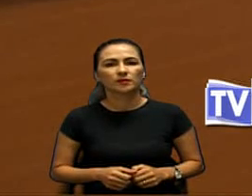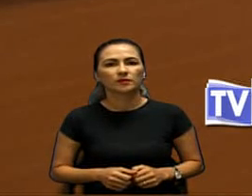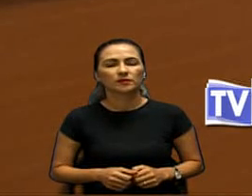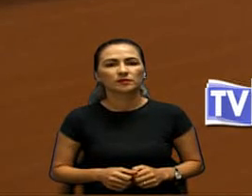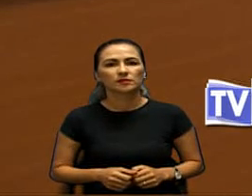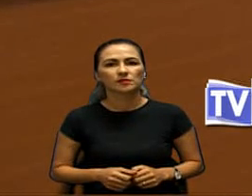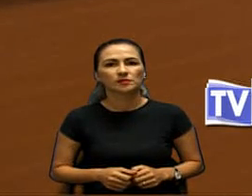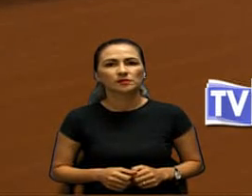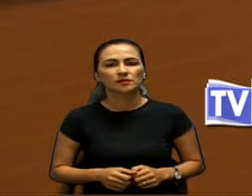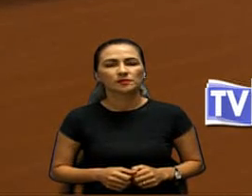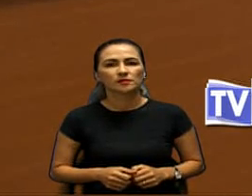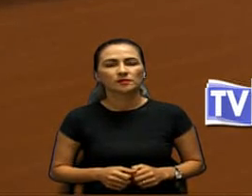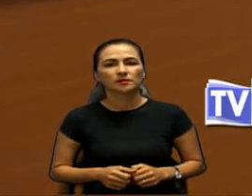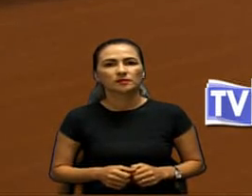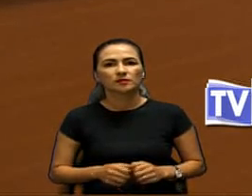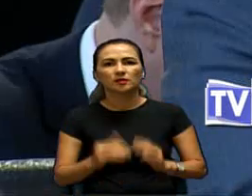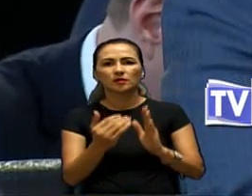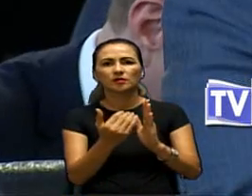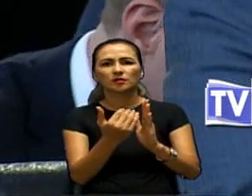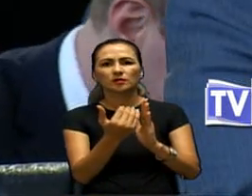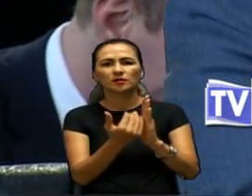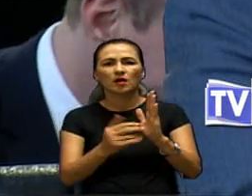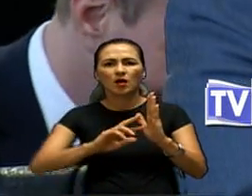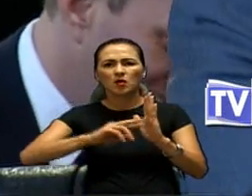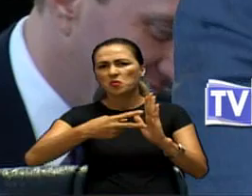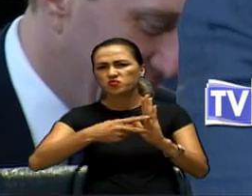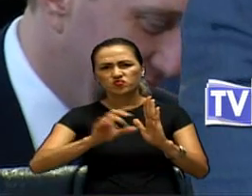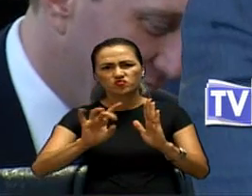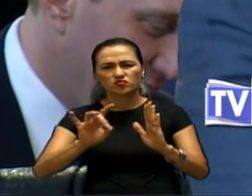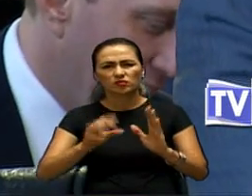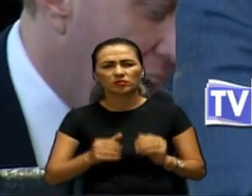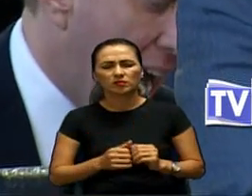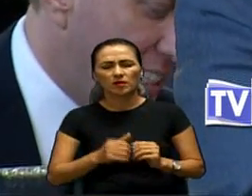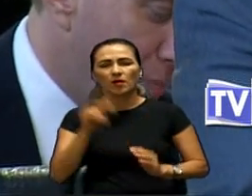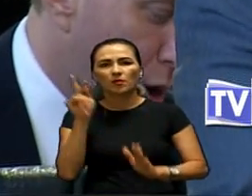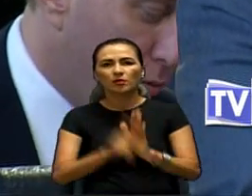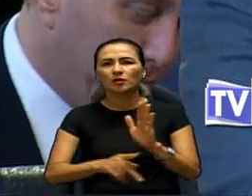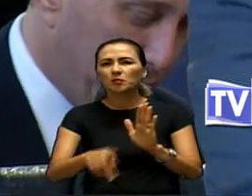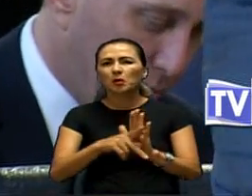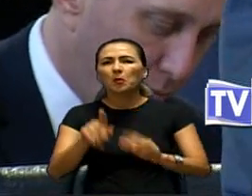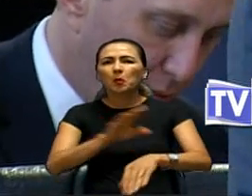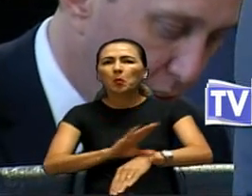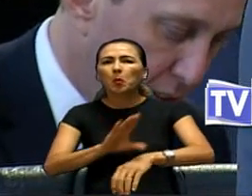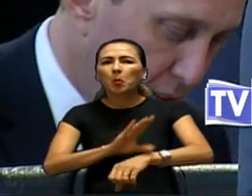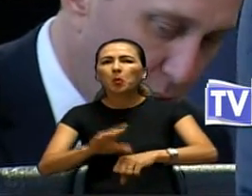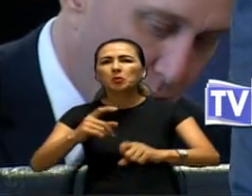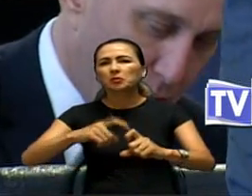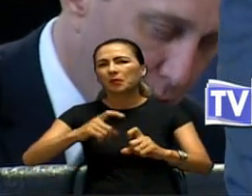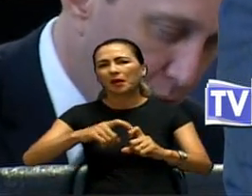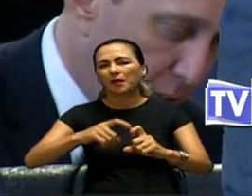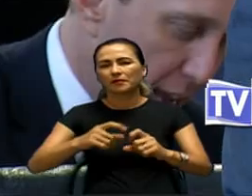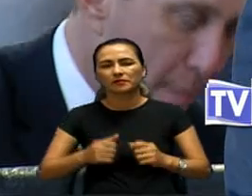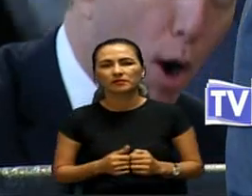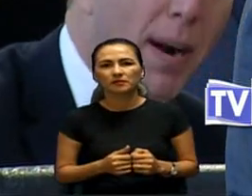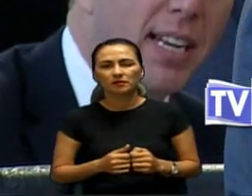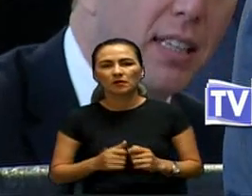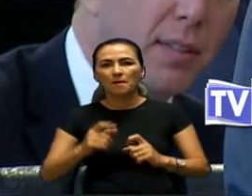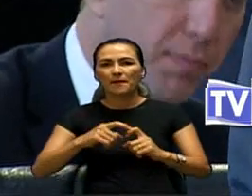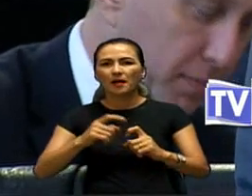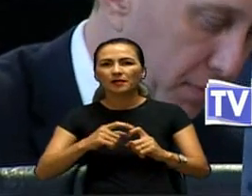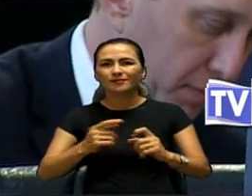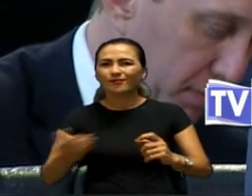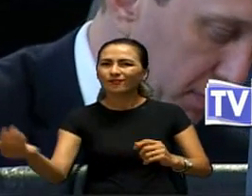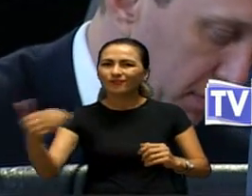É só inversão. Projeto da residência médica. O médico já veio aqui nos